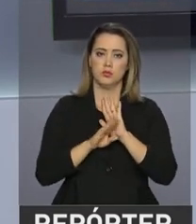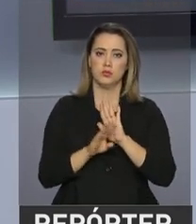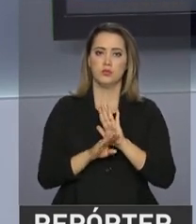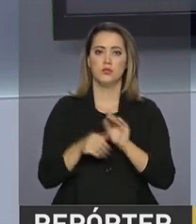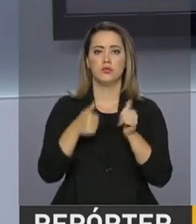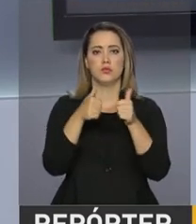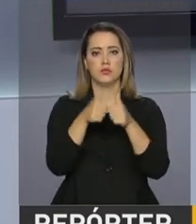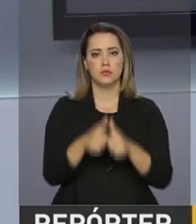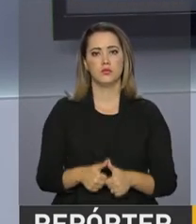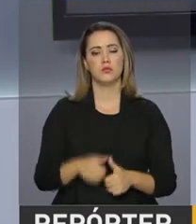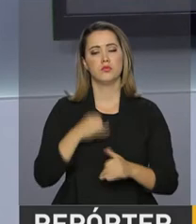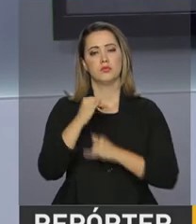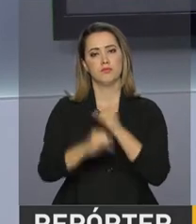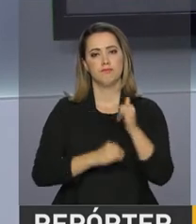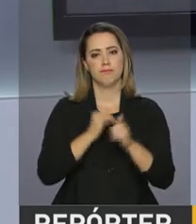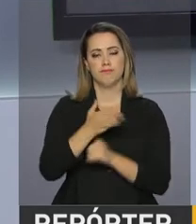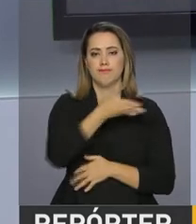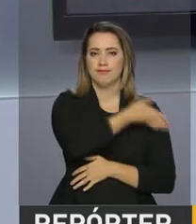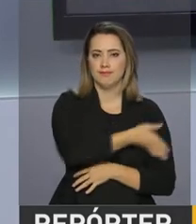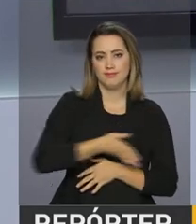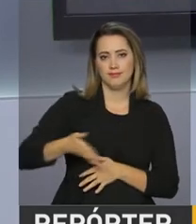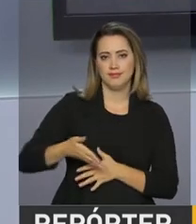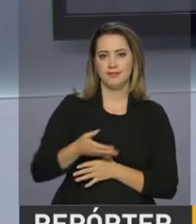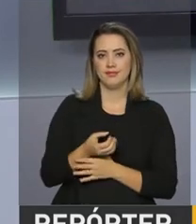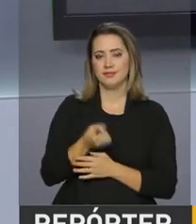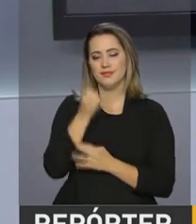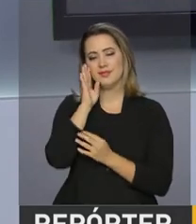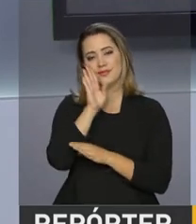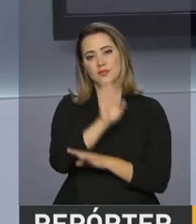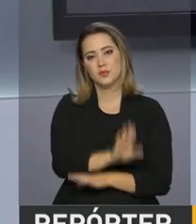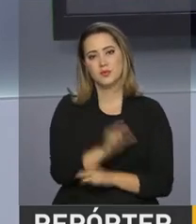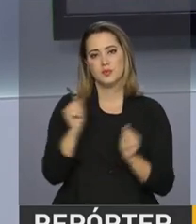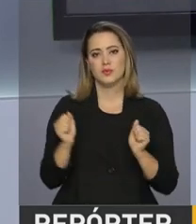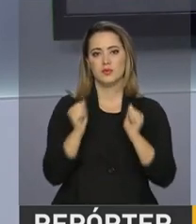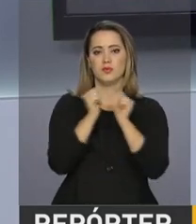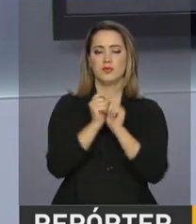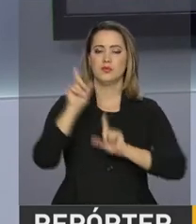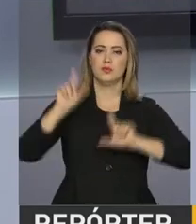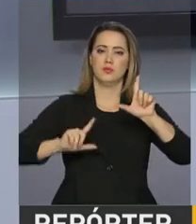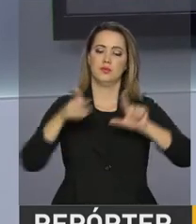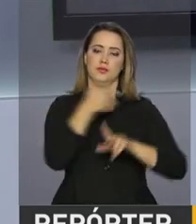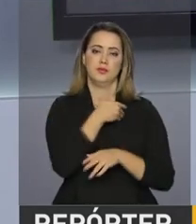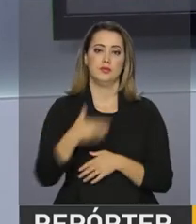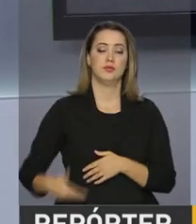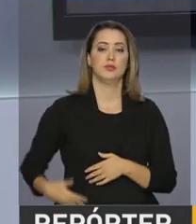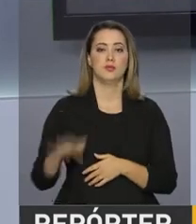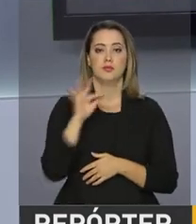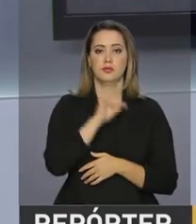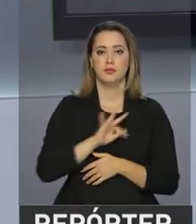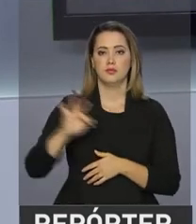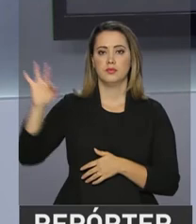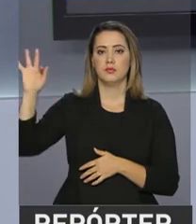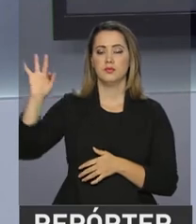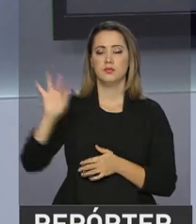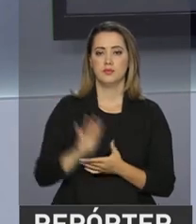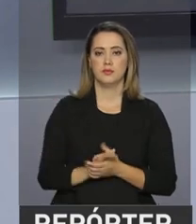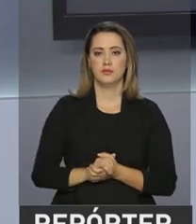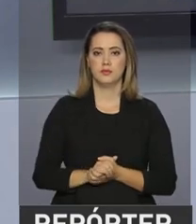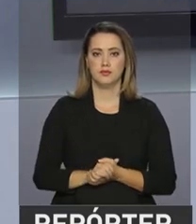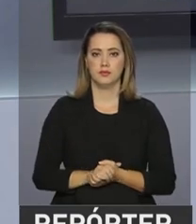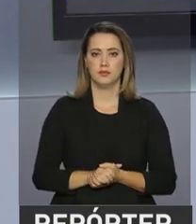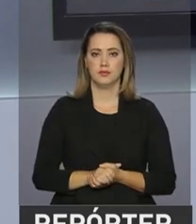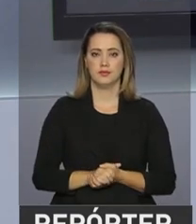toda a nossa programação está disponível na internet boa tarde para você e continue com a gente aqui na nbr a tv do governo